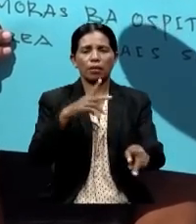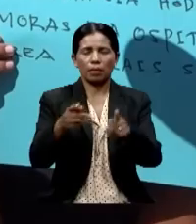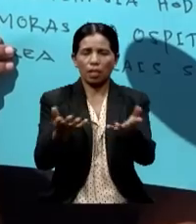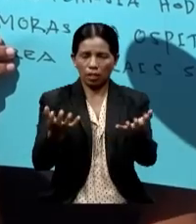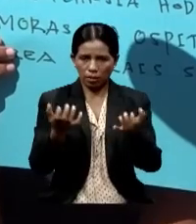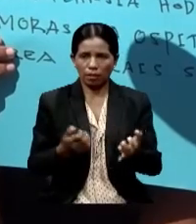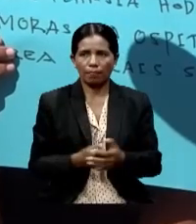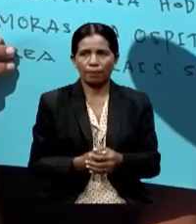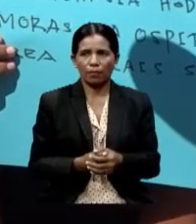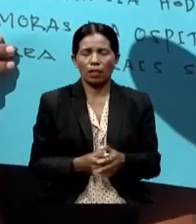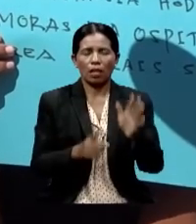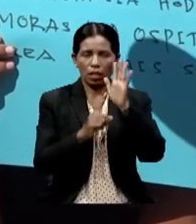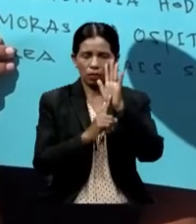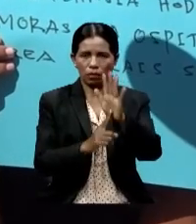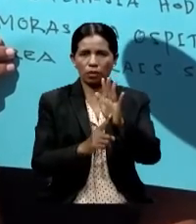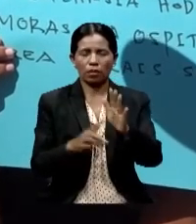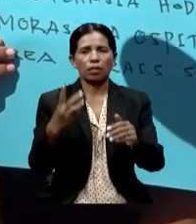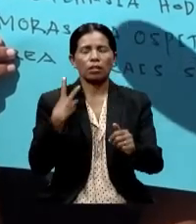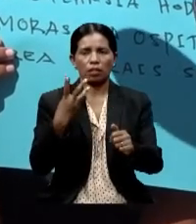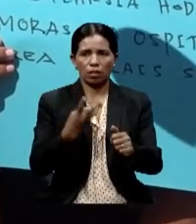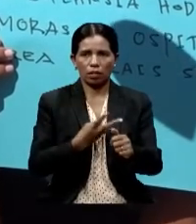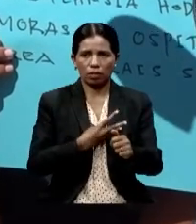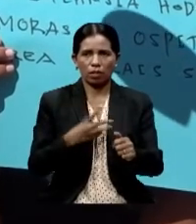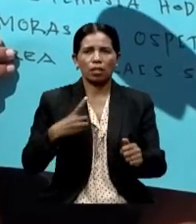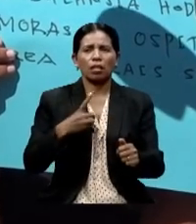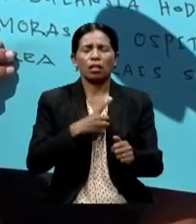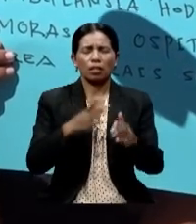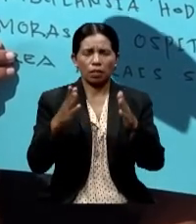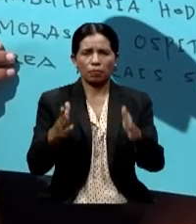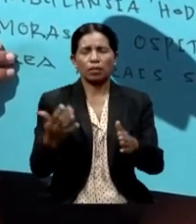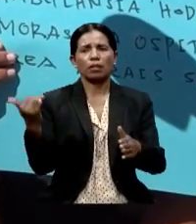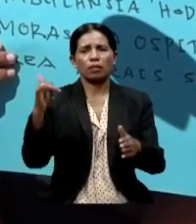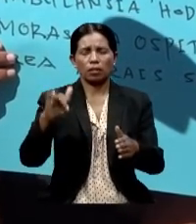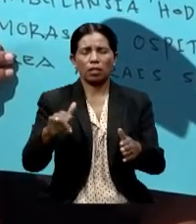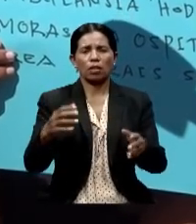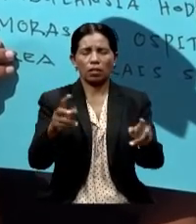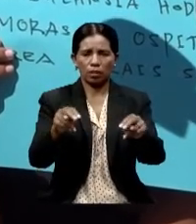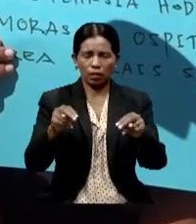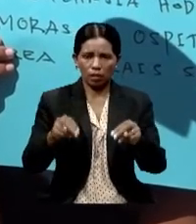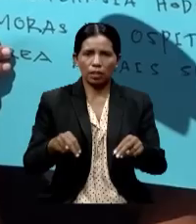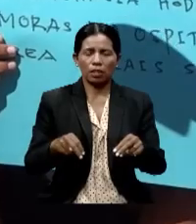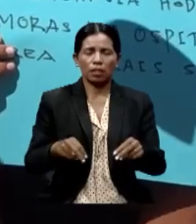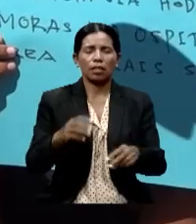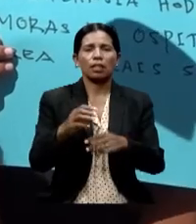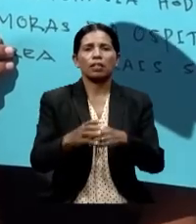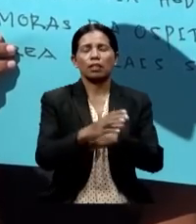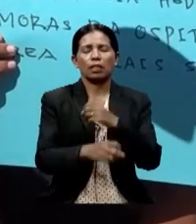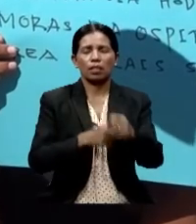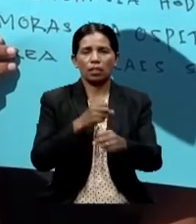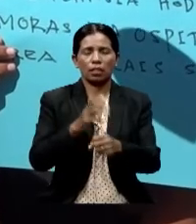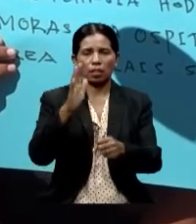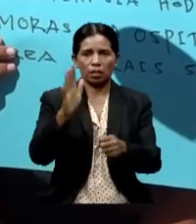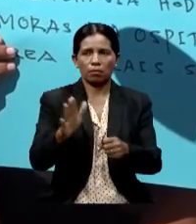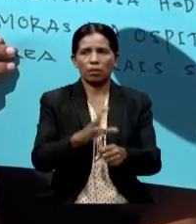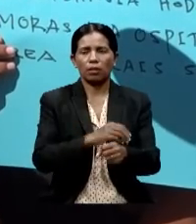hakarak. Ida ne haturu katak ita nia nia nai deputado sira ho interese det ba ukun tina lima termina termina moso povu